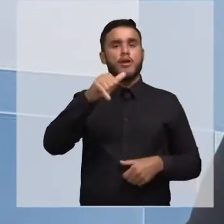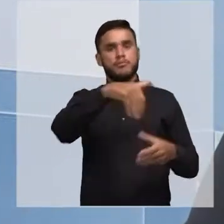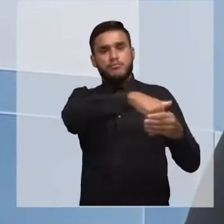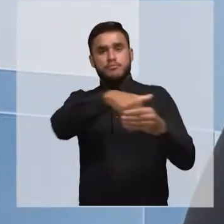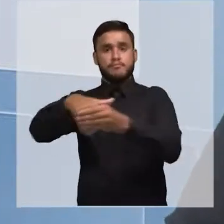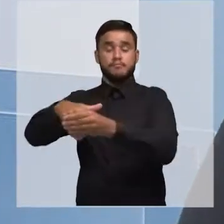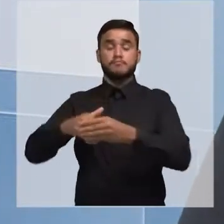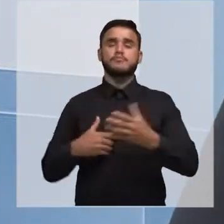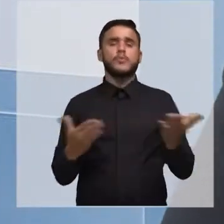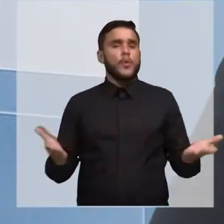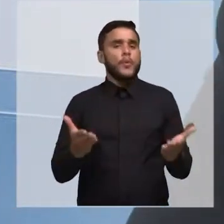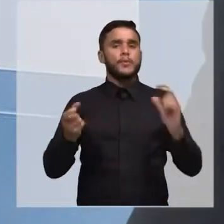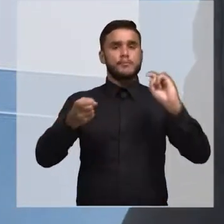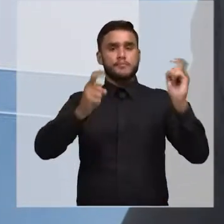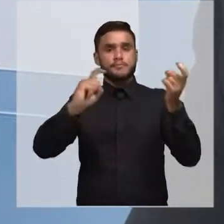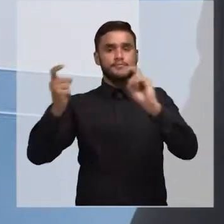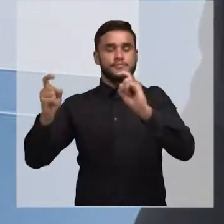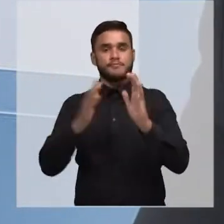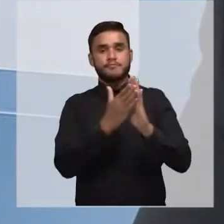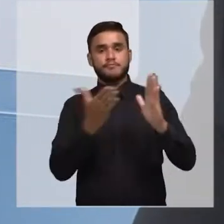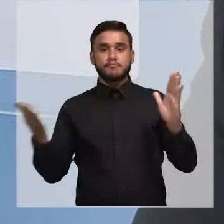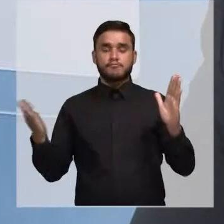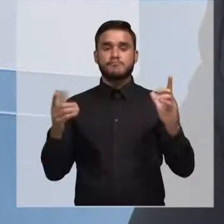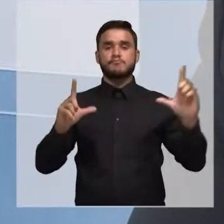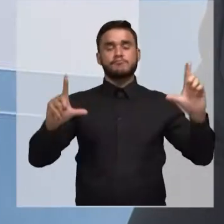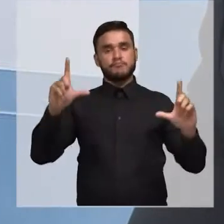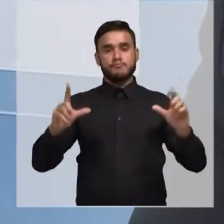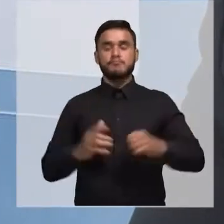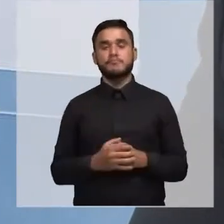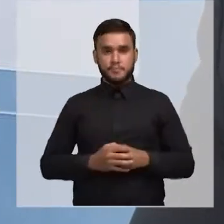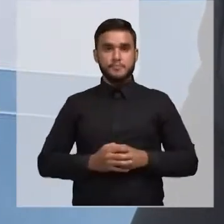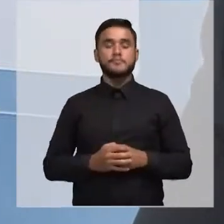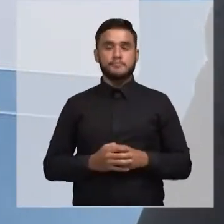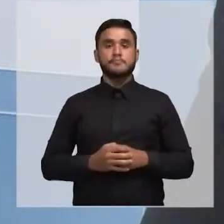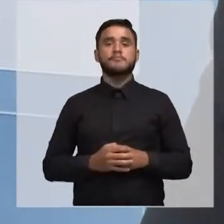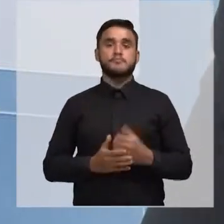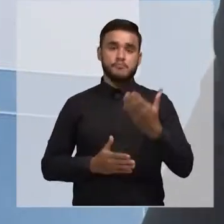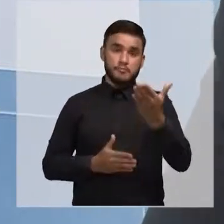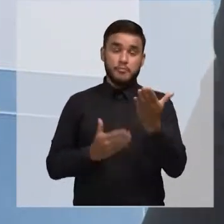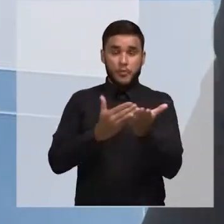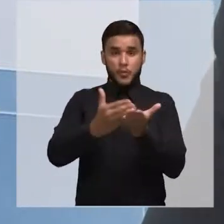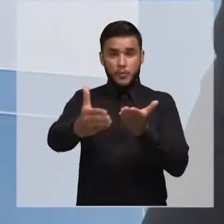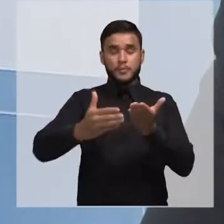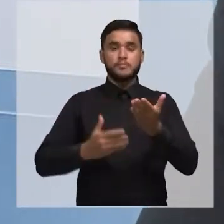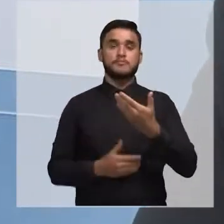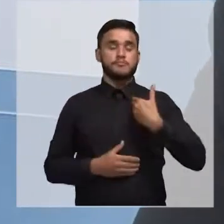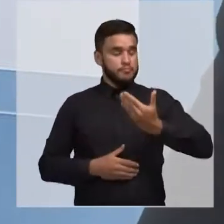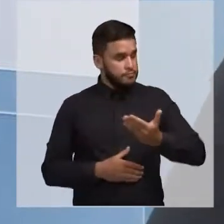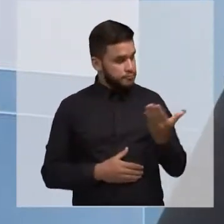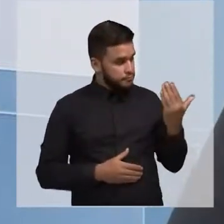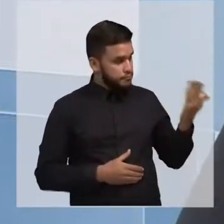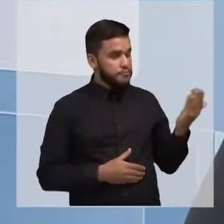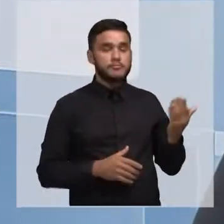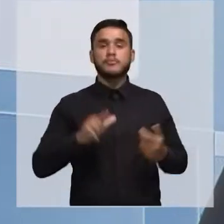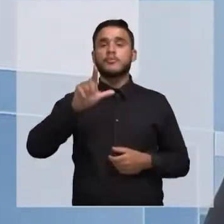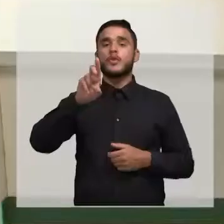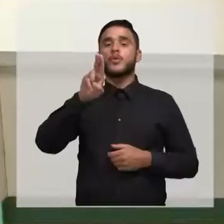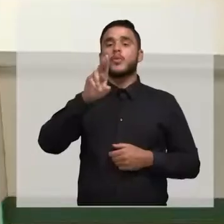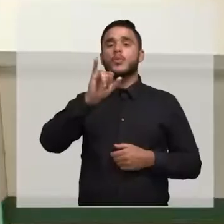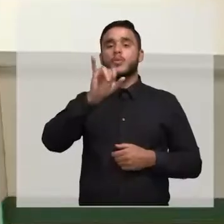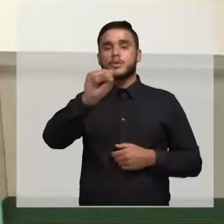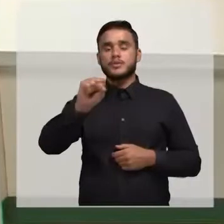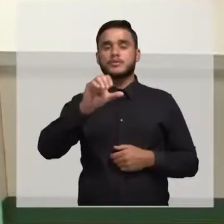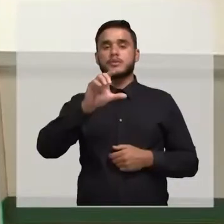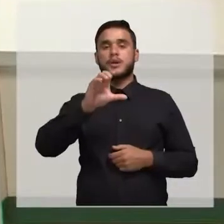discutir tudo isso nesse programa, né? E vai estar começando agora com o meu amigo Luiz Cláudio Barbosa. Luiz, obrigado pela